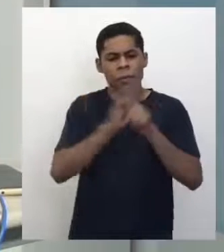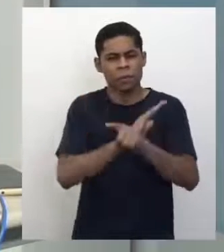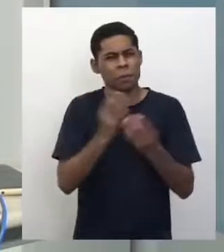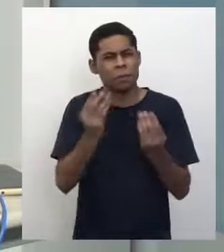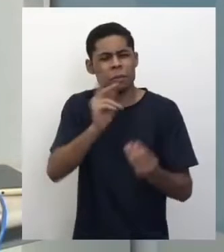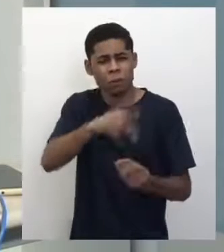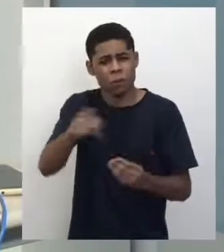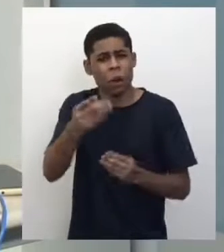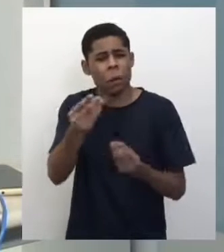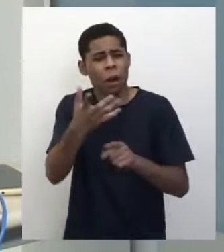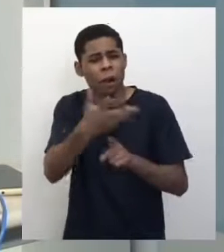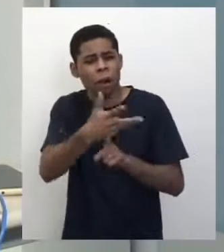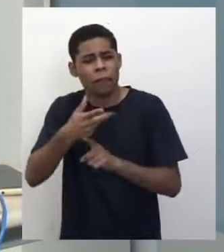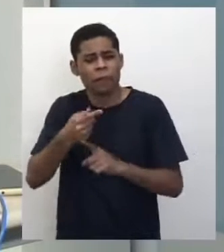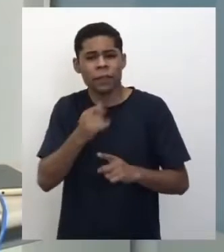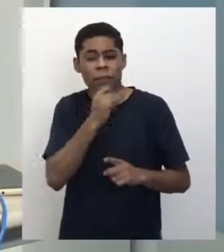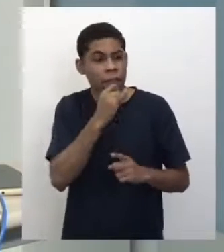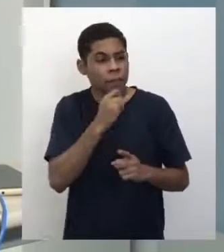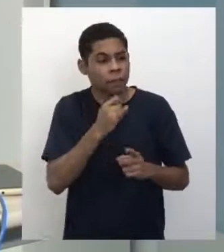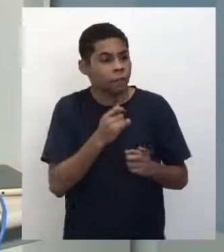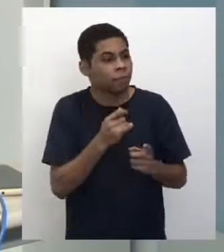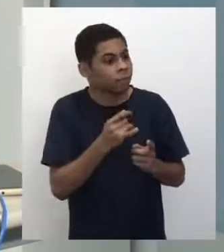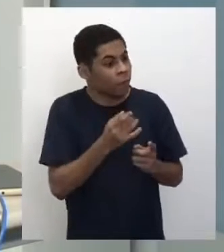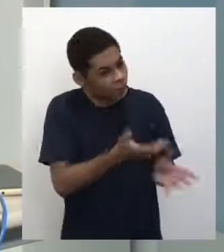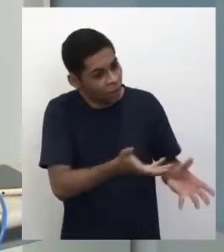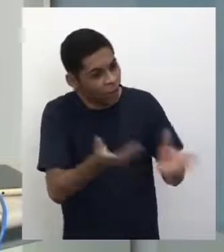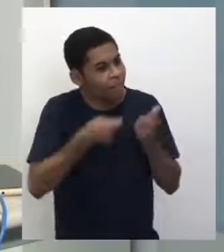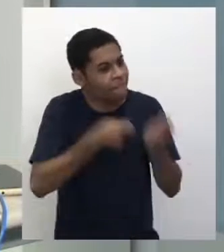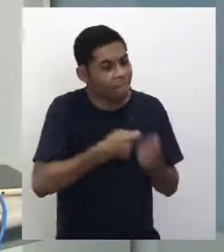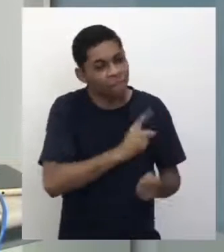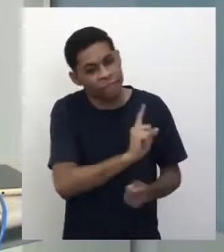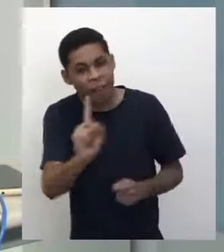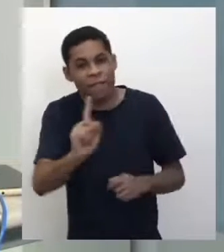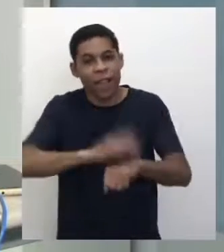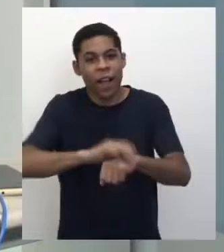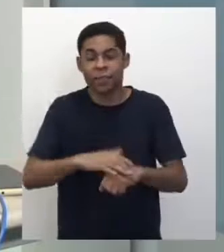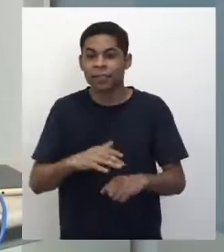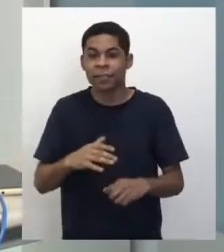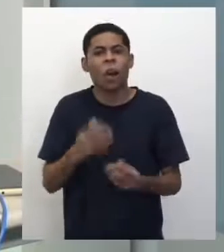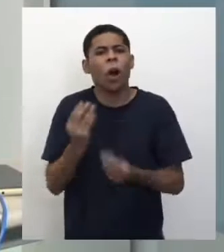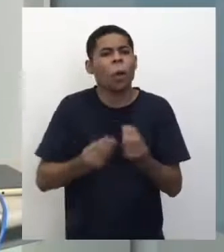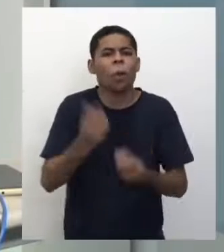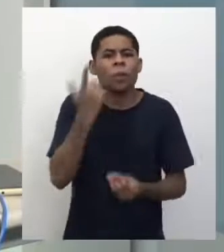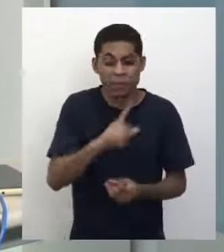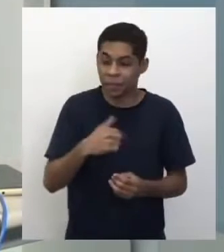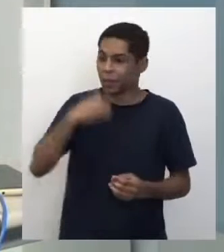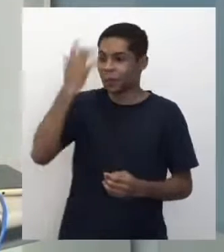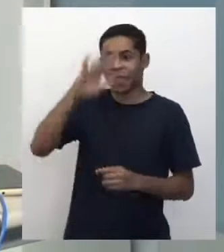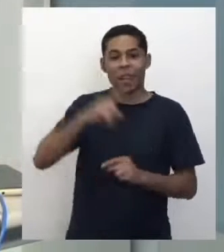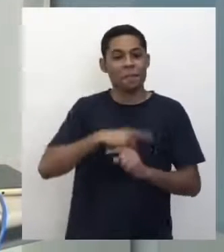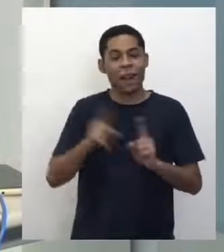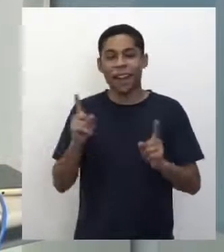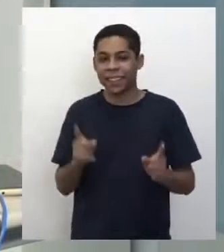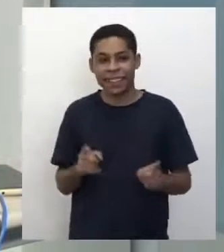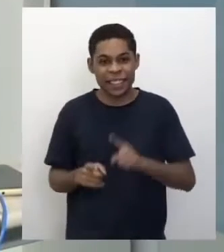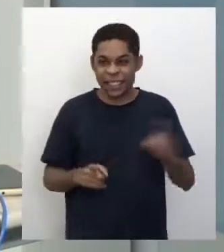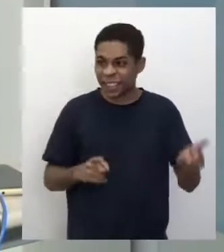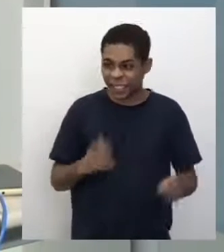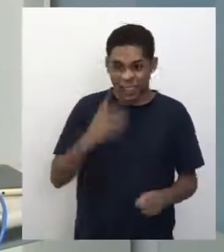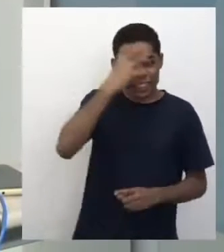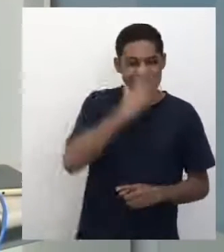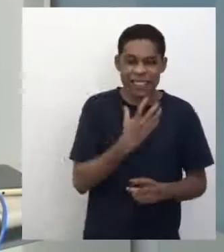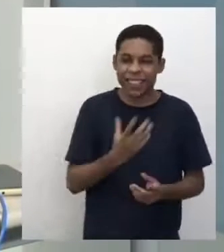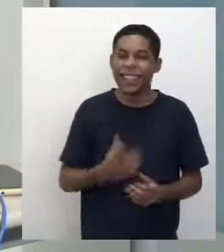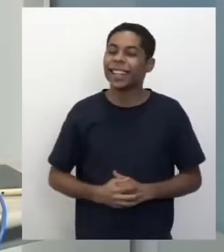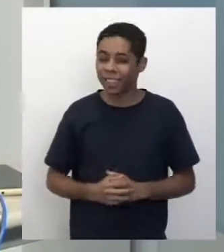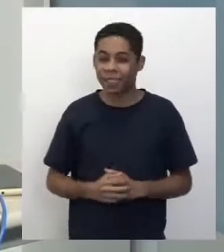convencer os professores a fazerem várias coisas? Eu falei, não sei. Eu não sei, mas eu devo estar na lista negra de muitos aqui. Parabéns,